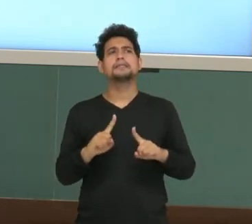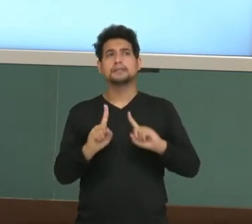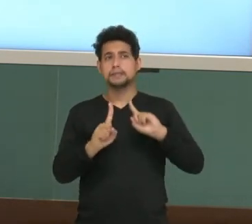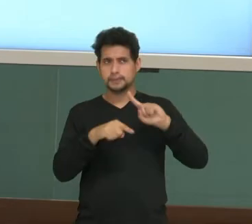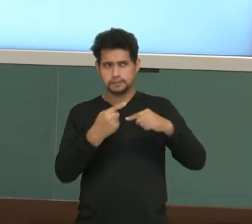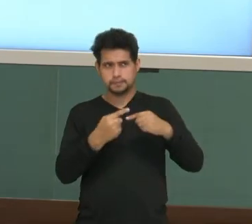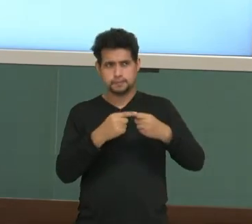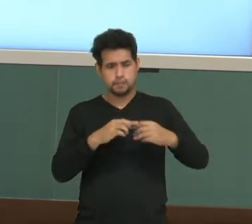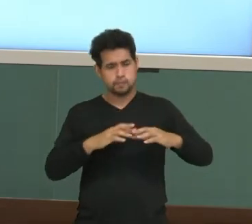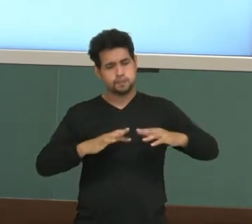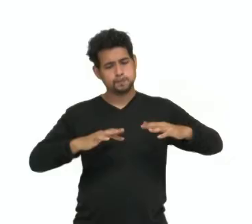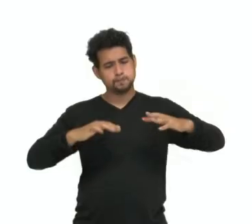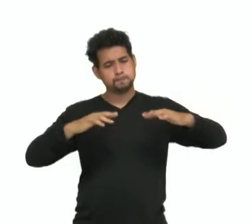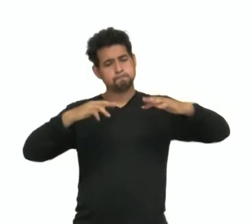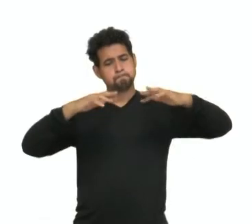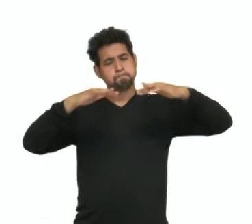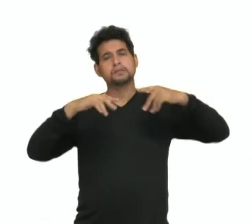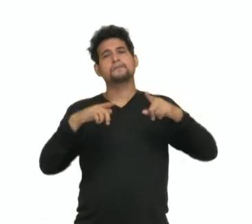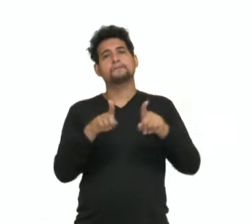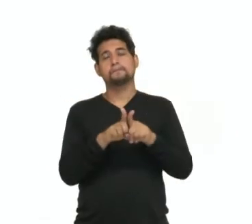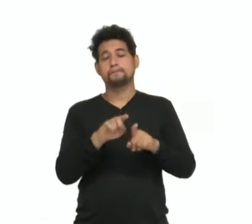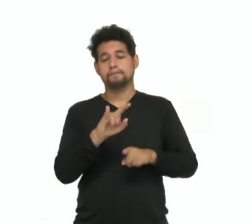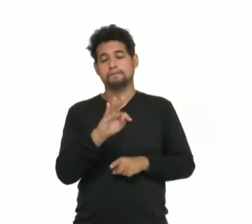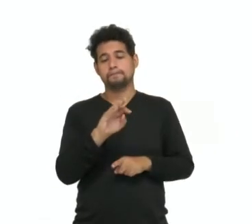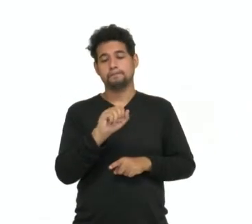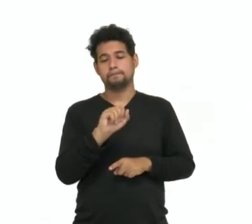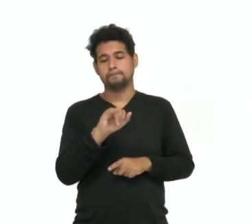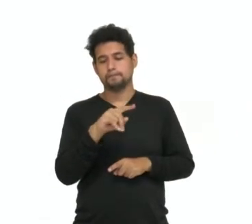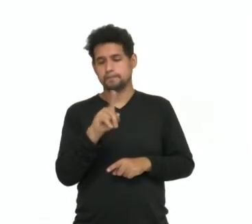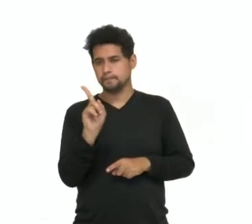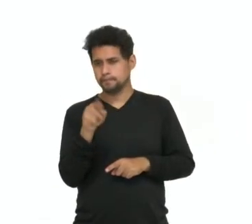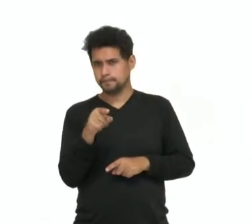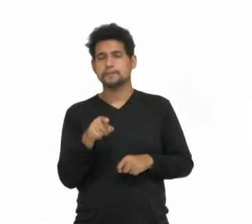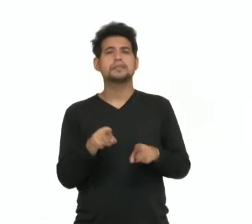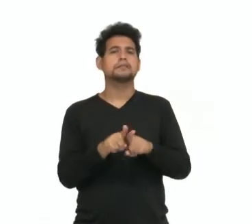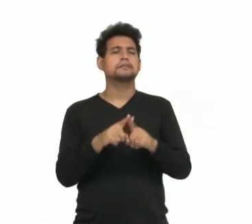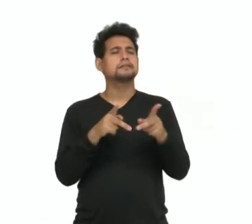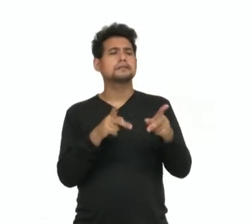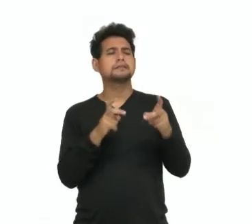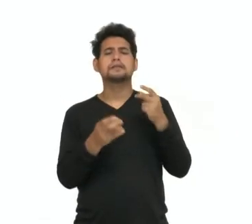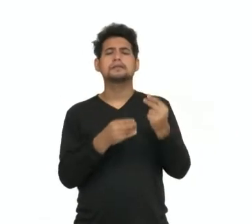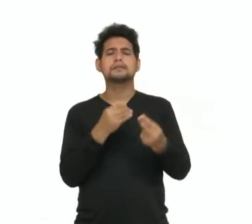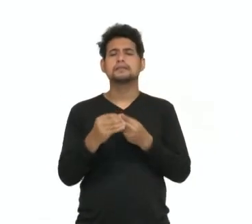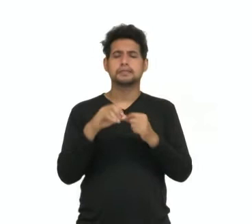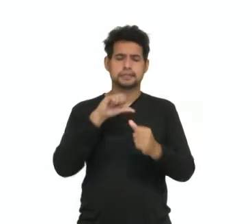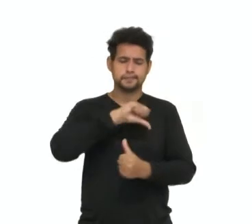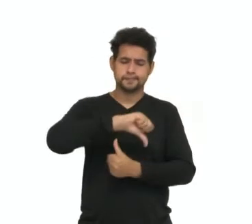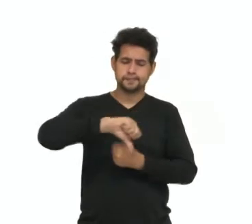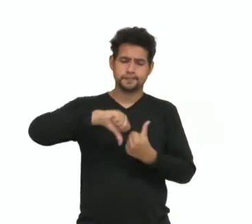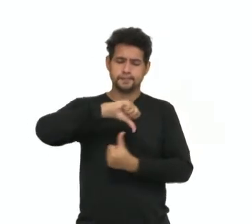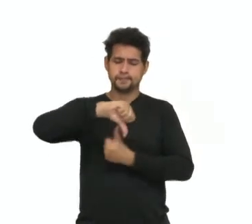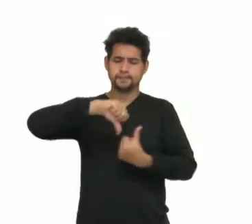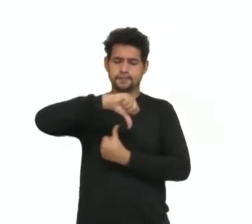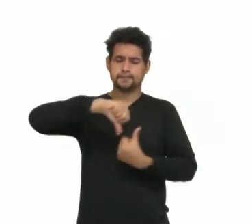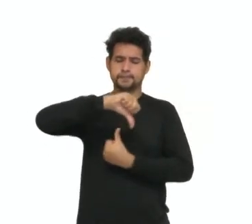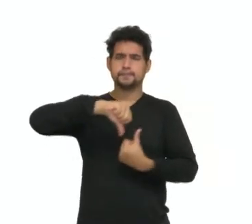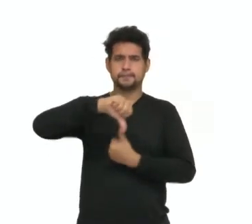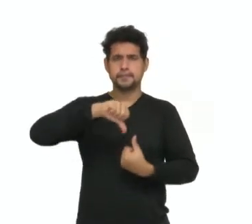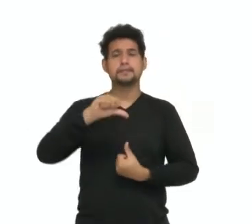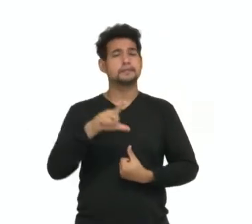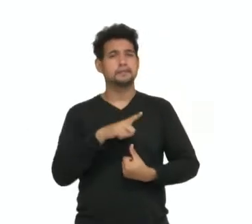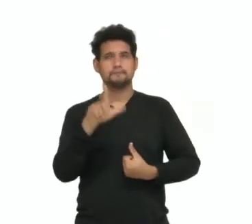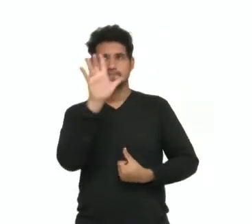a inundação e construção da barragem de Itaipu, então a gente consegue ver como houveram transformações aqui